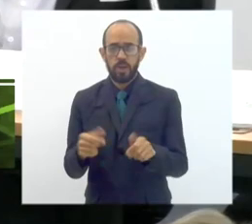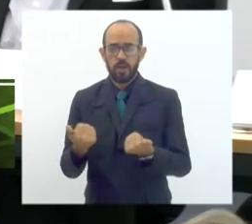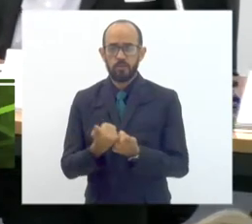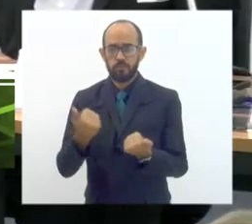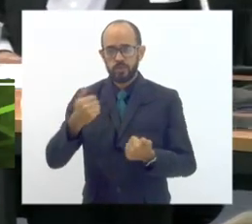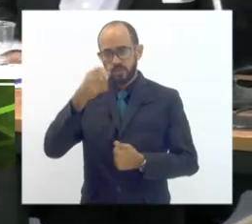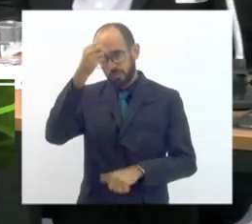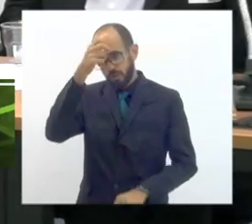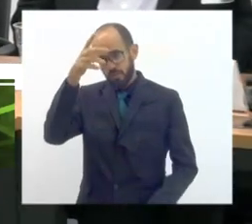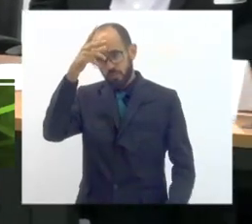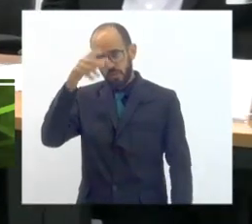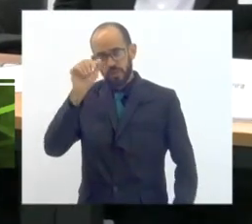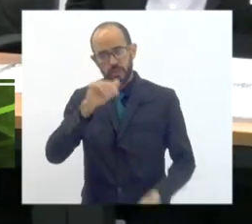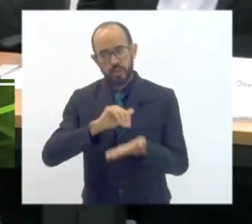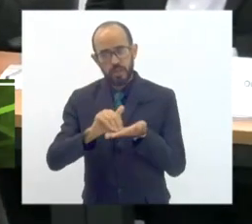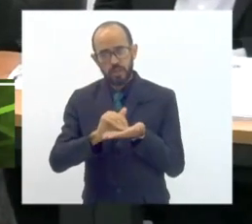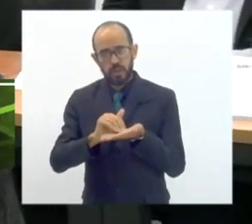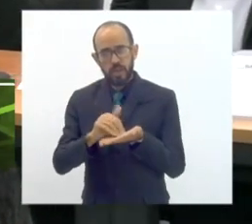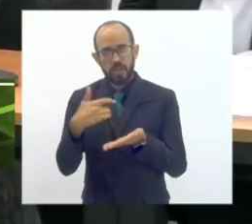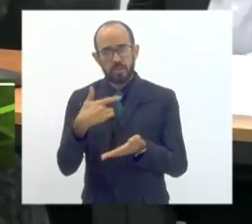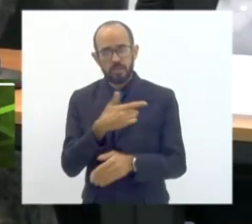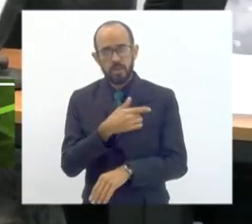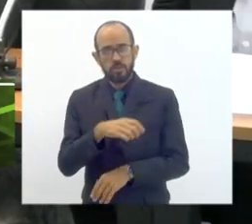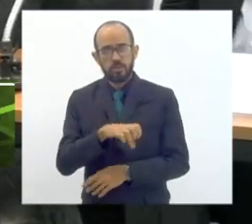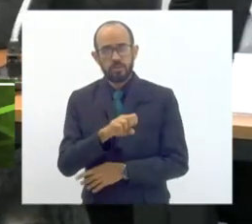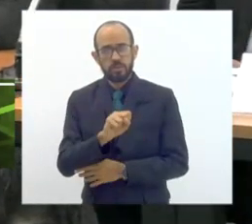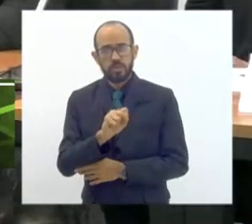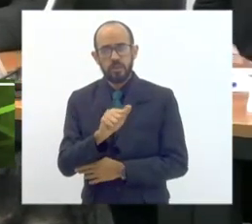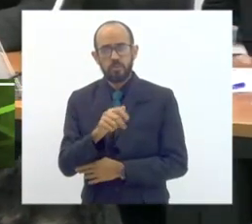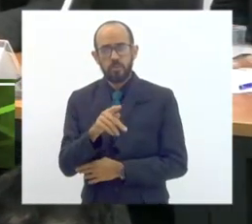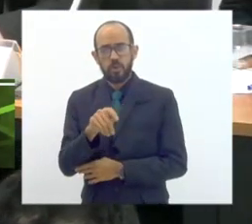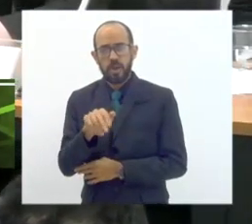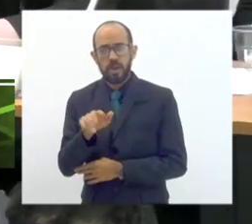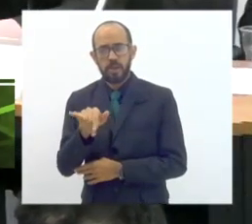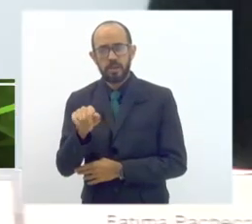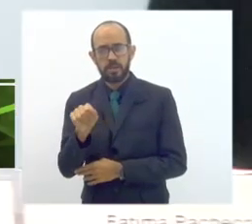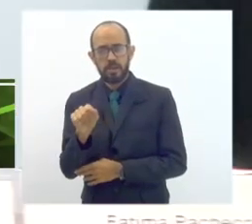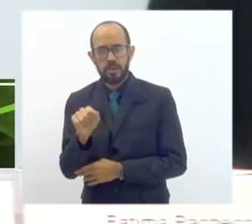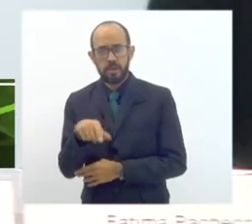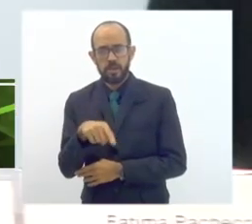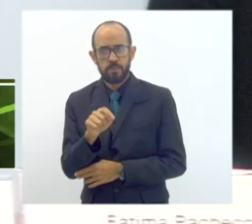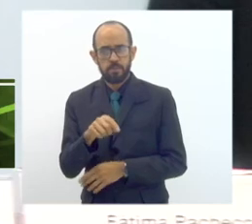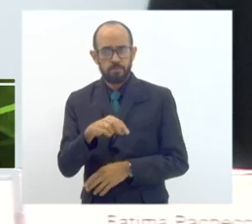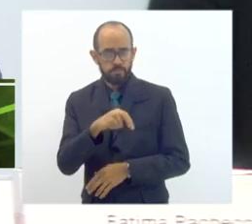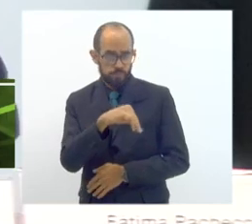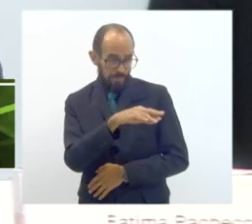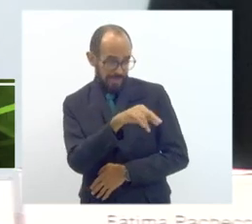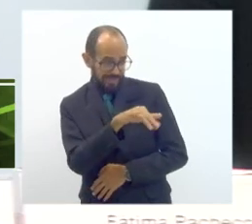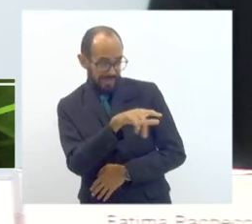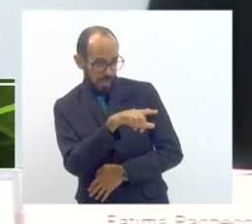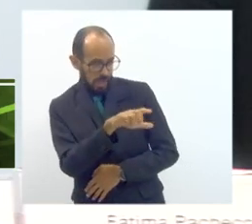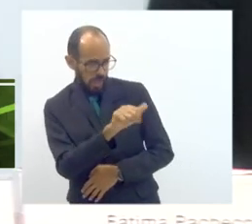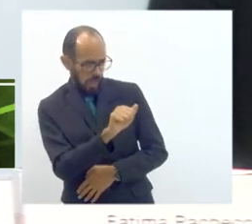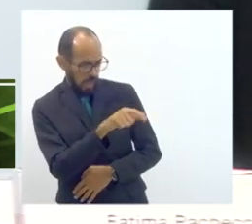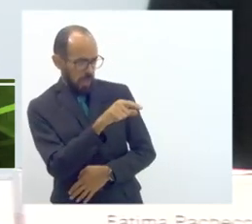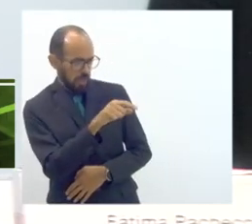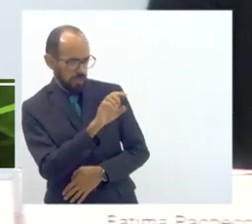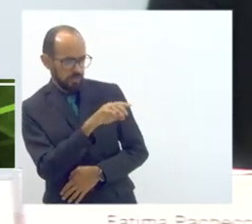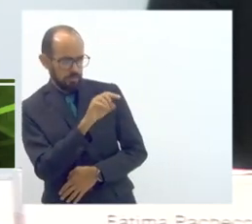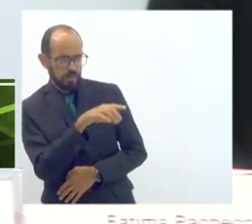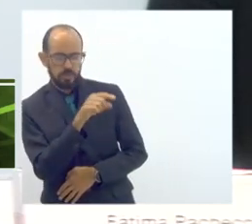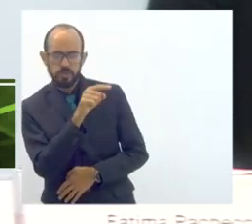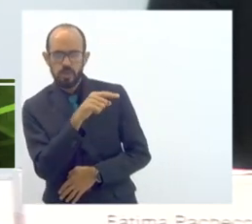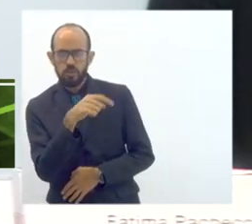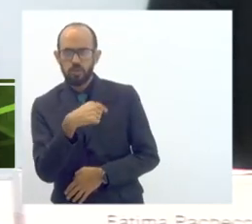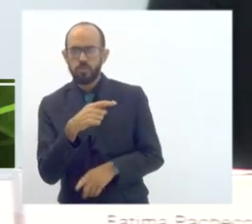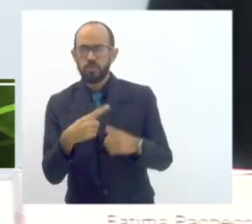vice-prefeita e secretária de Saúde, Sapucaia, Marcela, que eu quero cumprimentar em especial. A gente que é prefeito, a